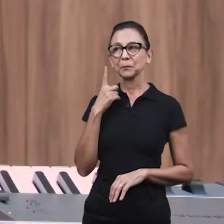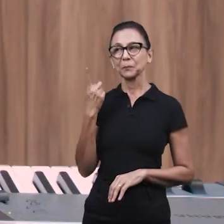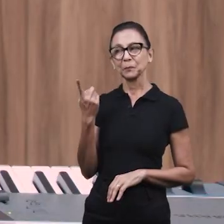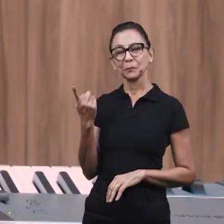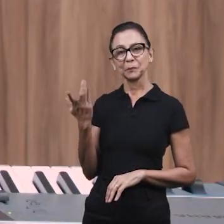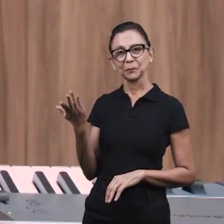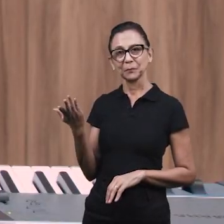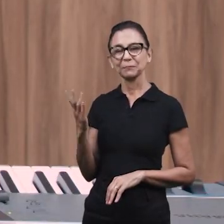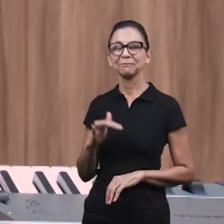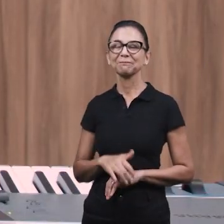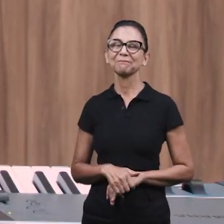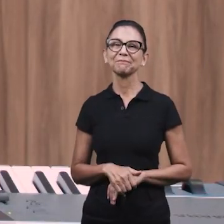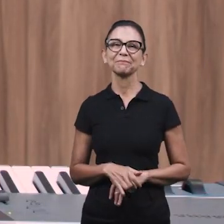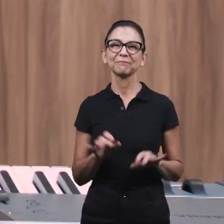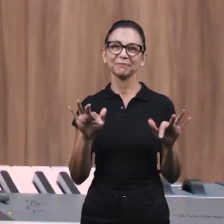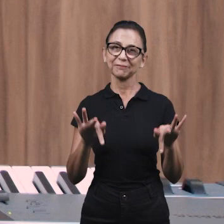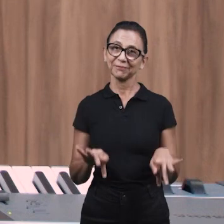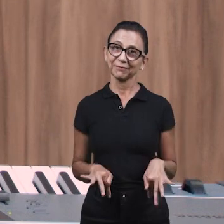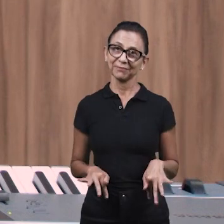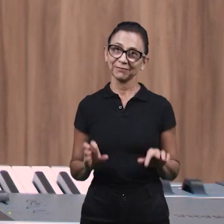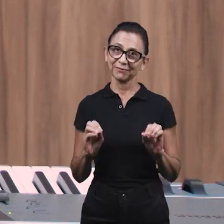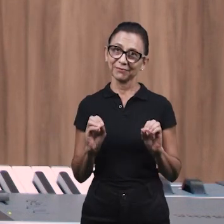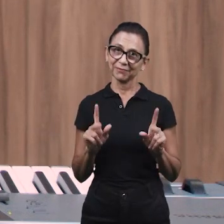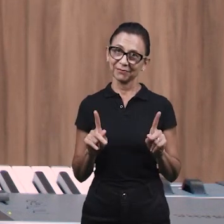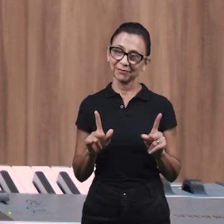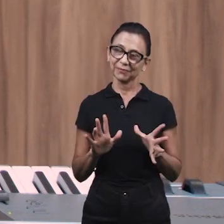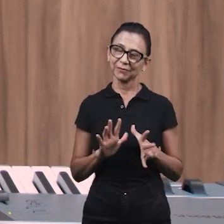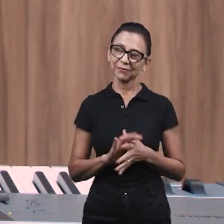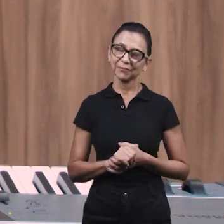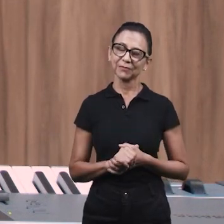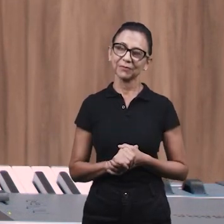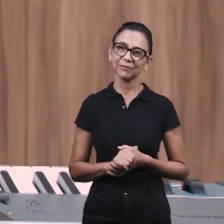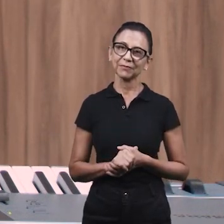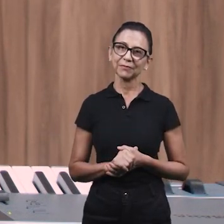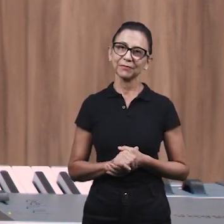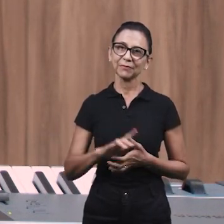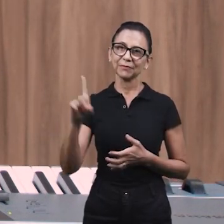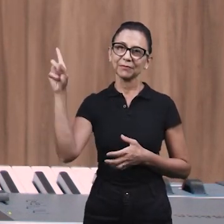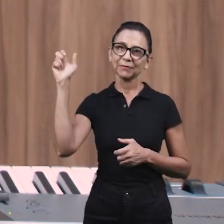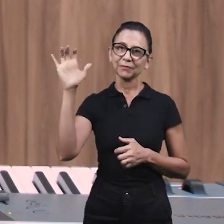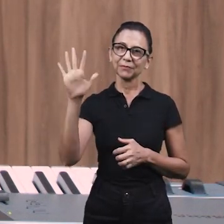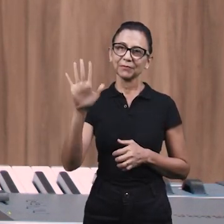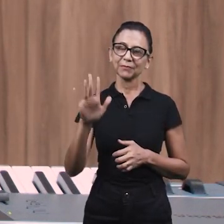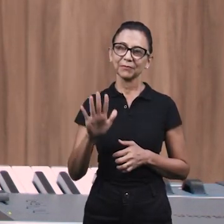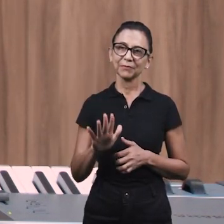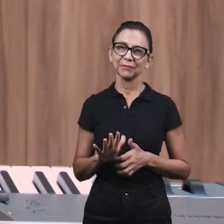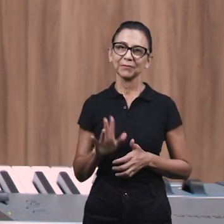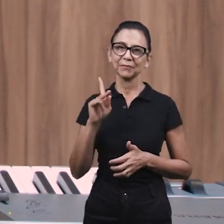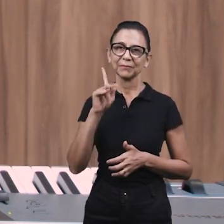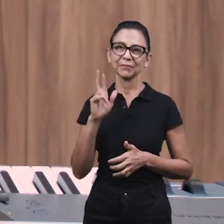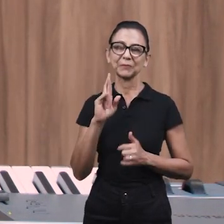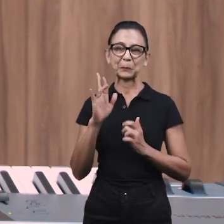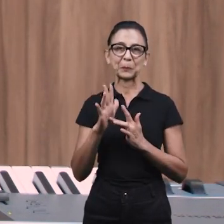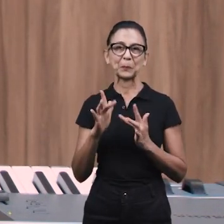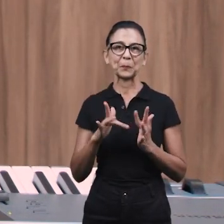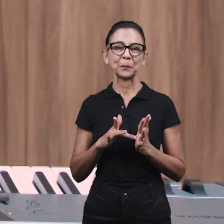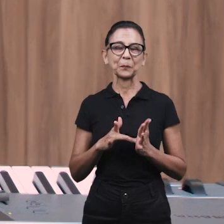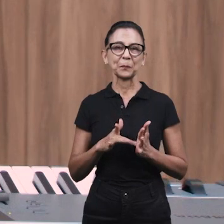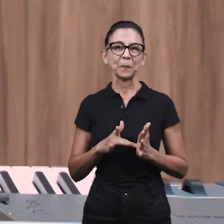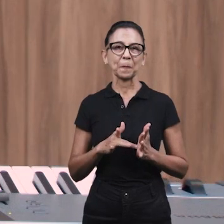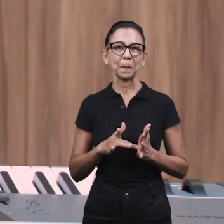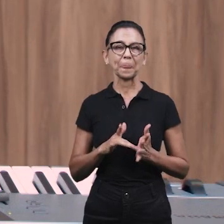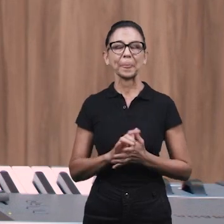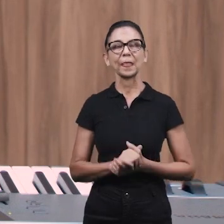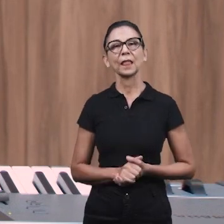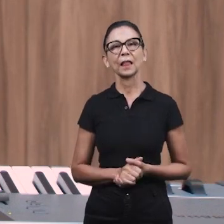Ré e finalizo minha escala. Tá certo? Então, fiquem com o Senhor, a paz do Senhor Jesus para vocês. Nós